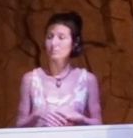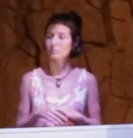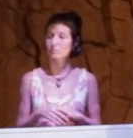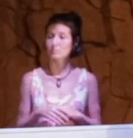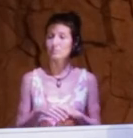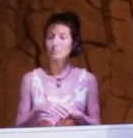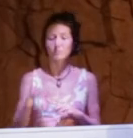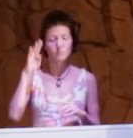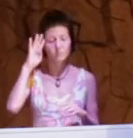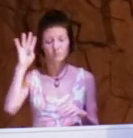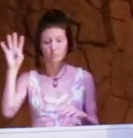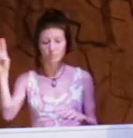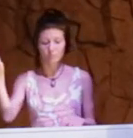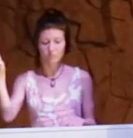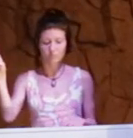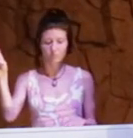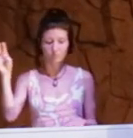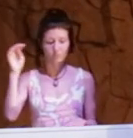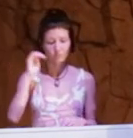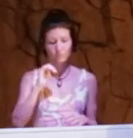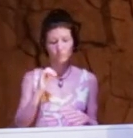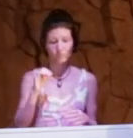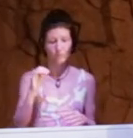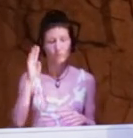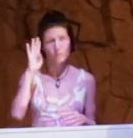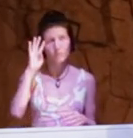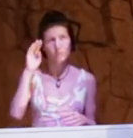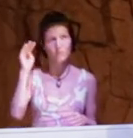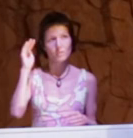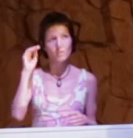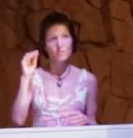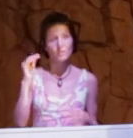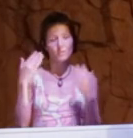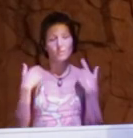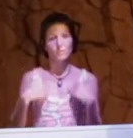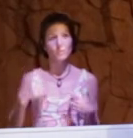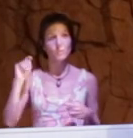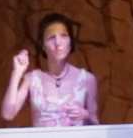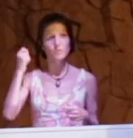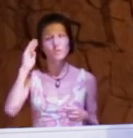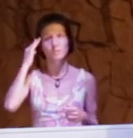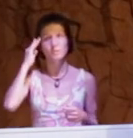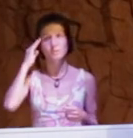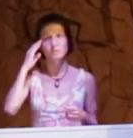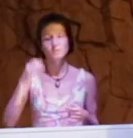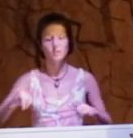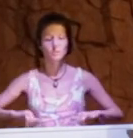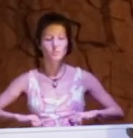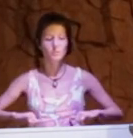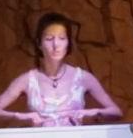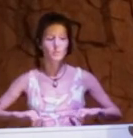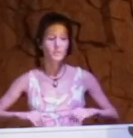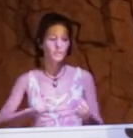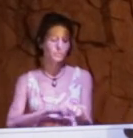na cabeça, pensar o negro brasileiro, pensar em dor, sangue, né? E um corpo ali ferido. Que às vezes quando eu mostro a imagem do